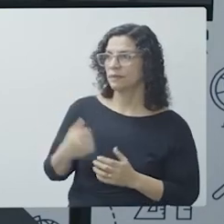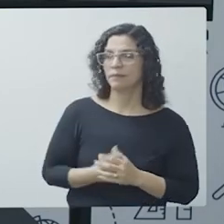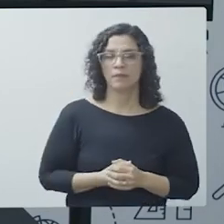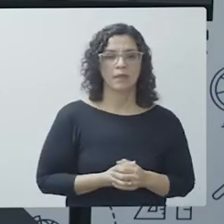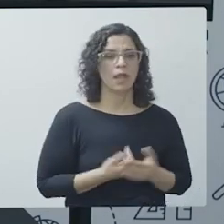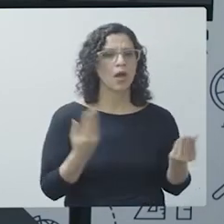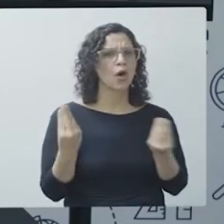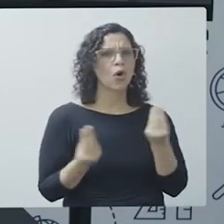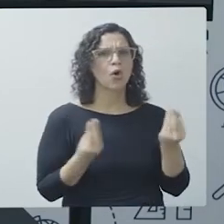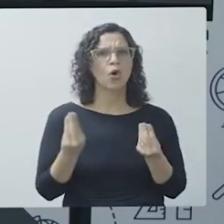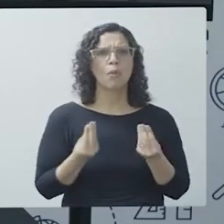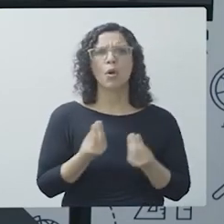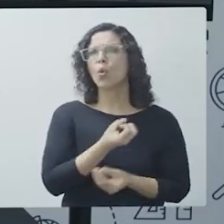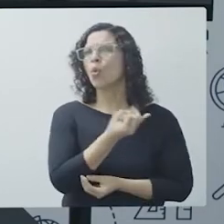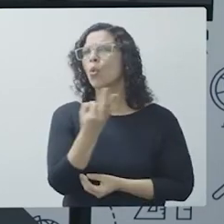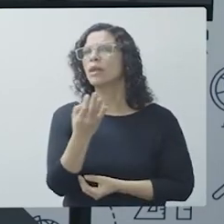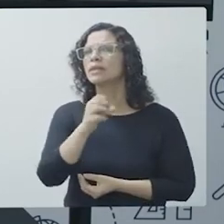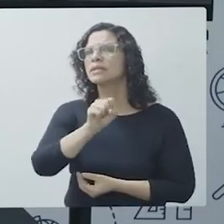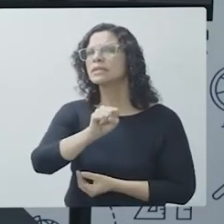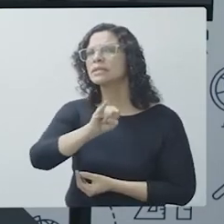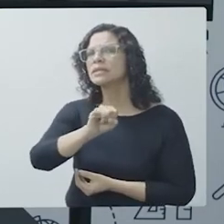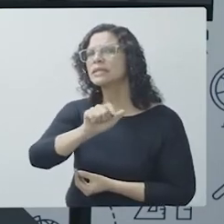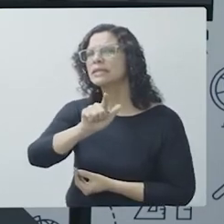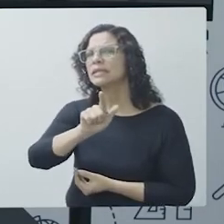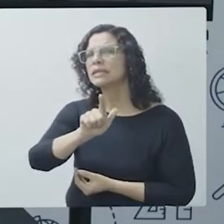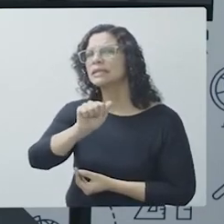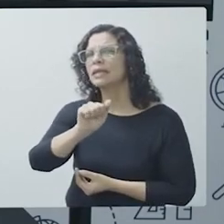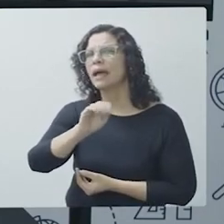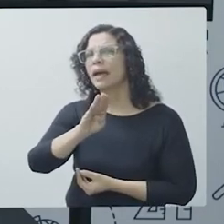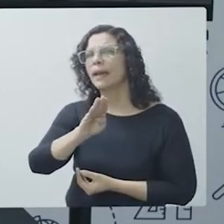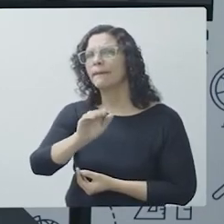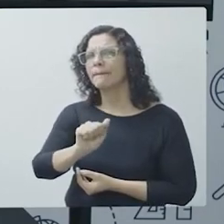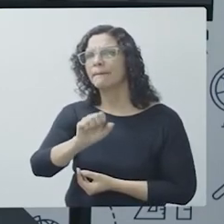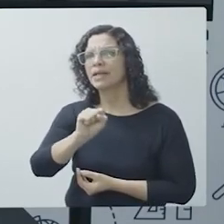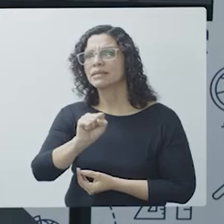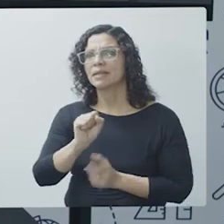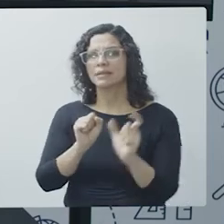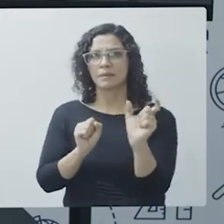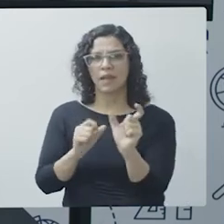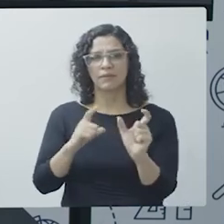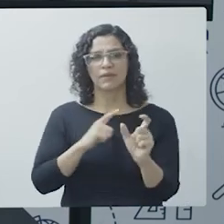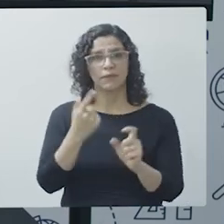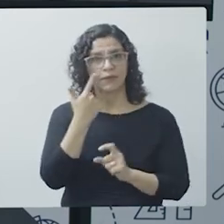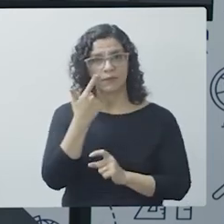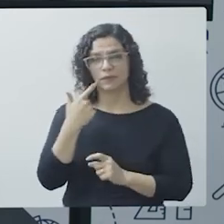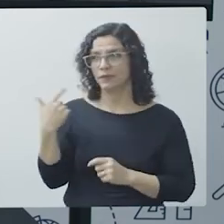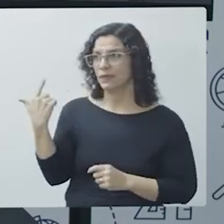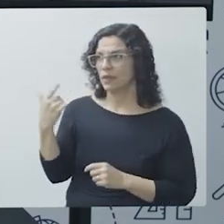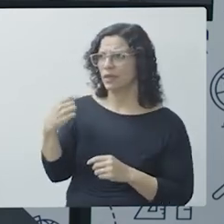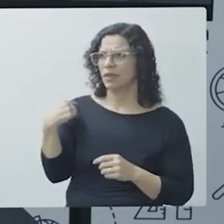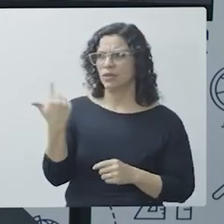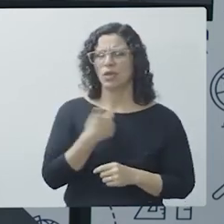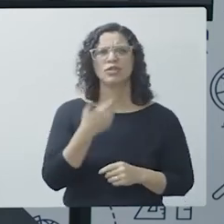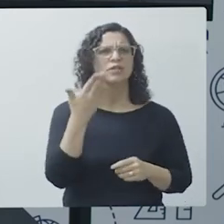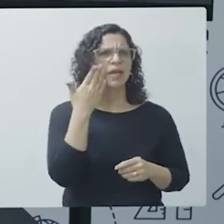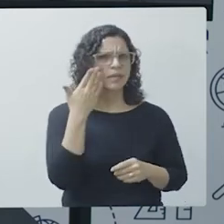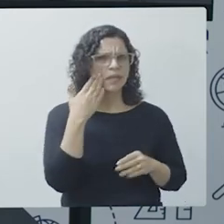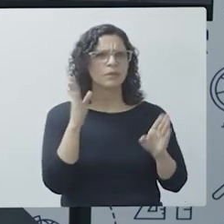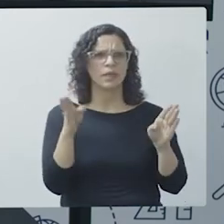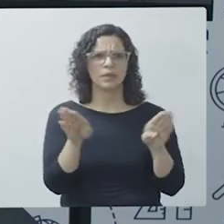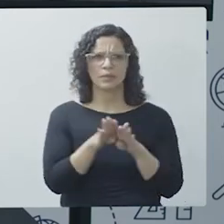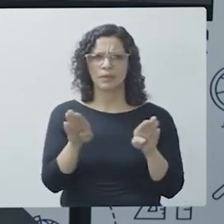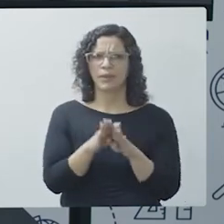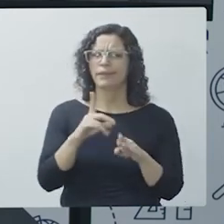ver. Conte as sílabas das palavras. Muito bem. Isso nós já